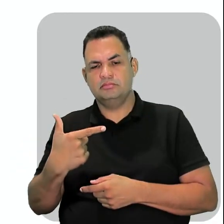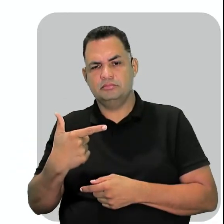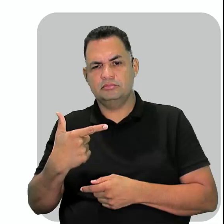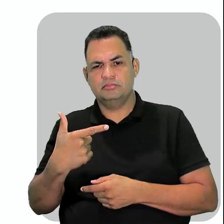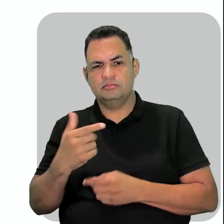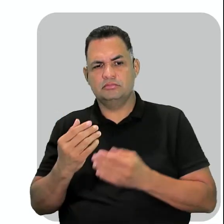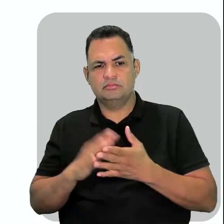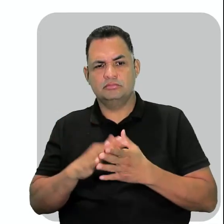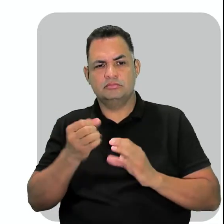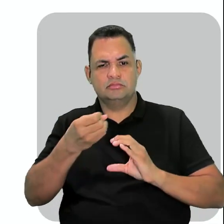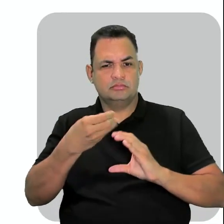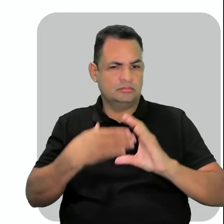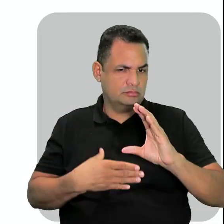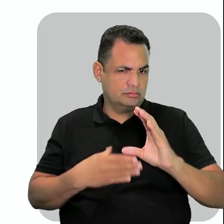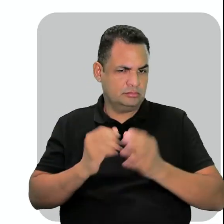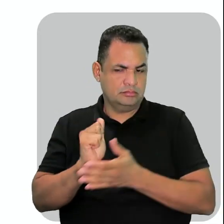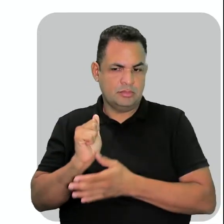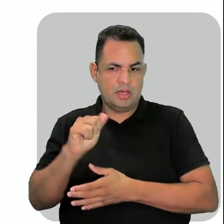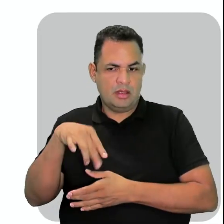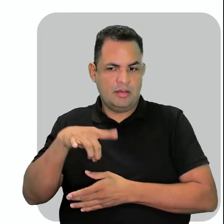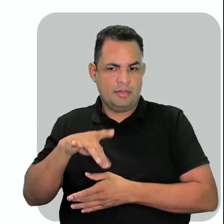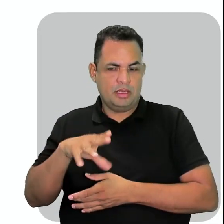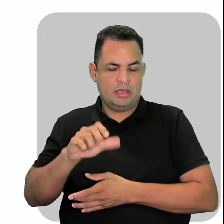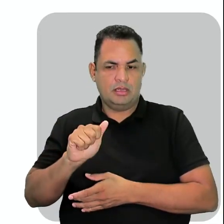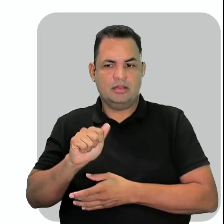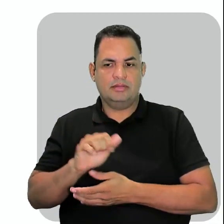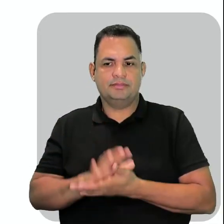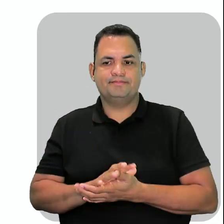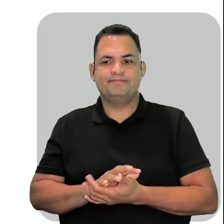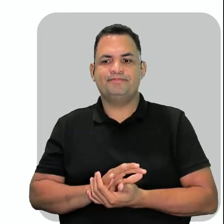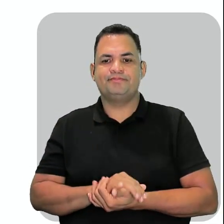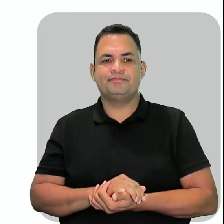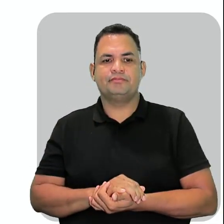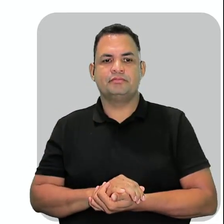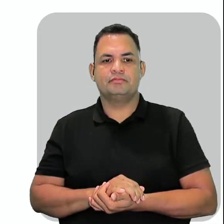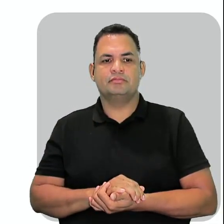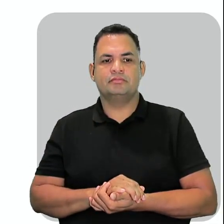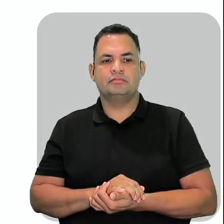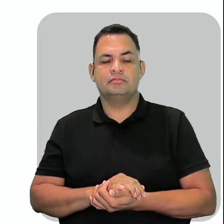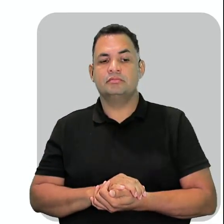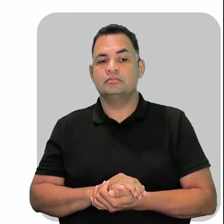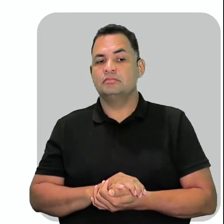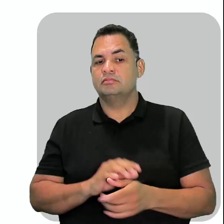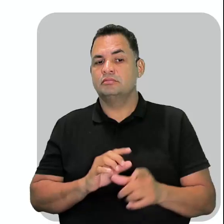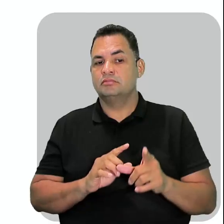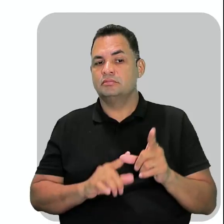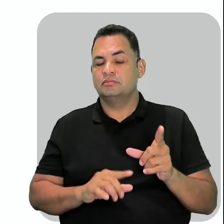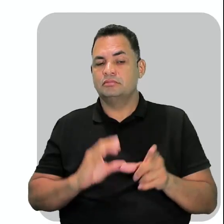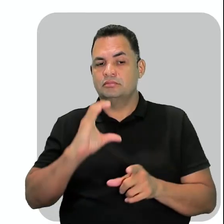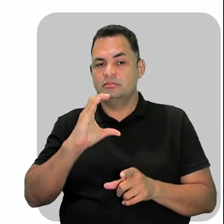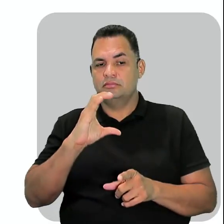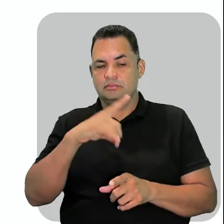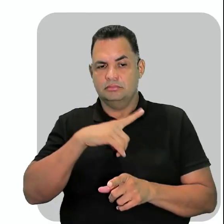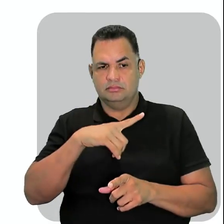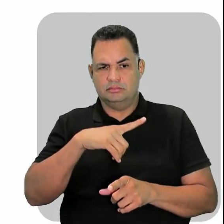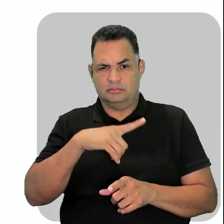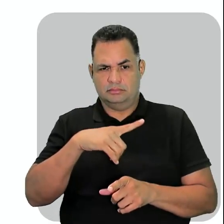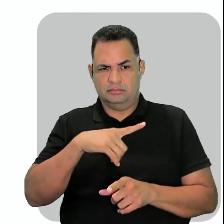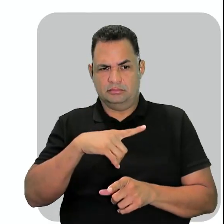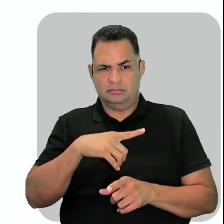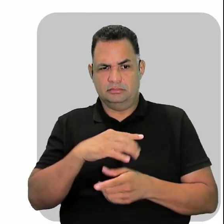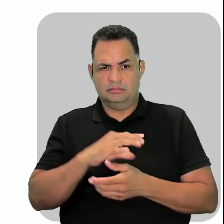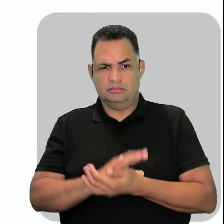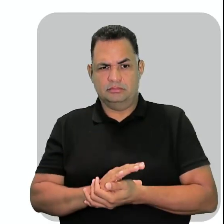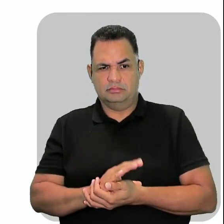NH2, que caracteriza uma amida. Então, a letra B não é. Na letra C, nós temos aqui a